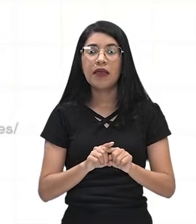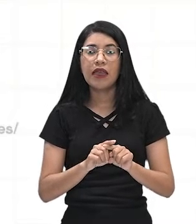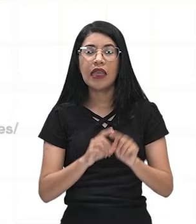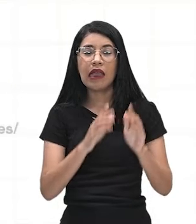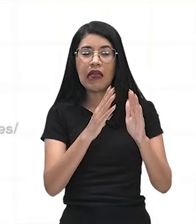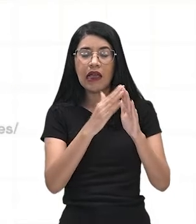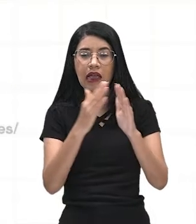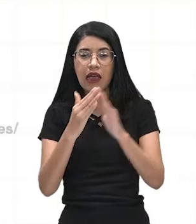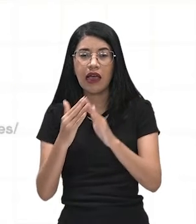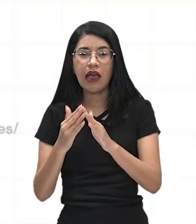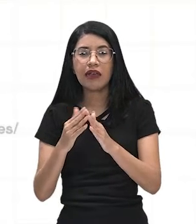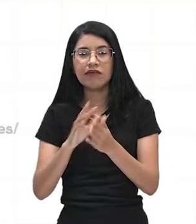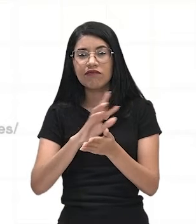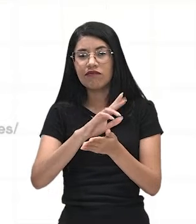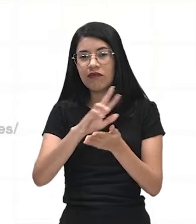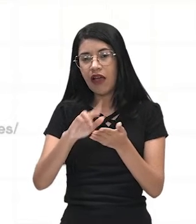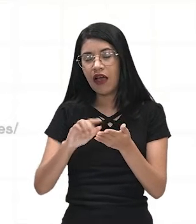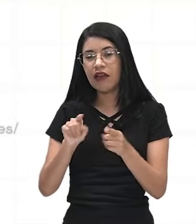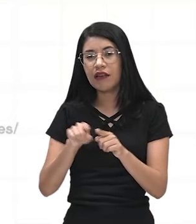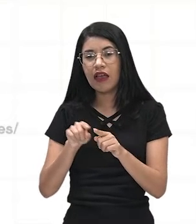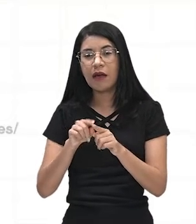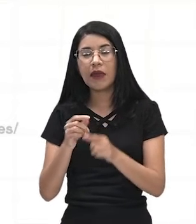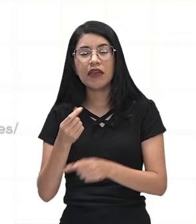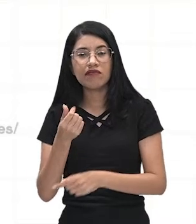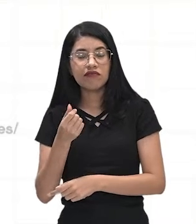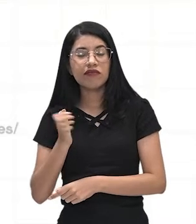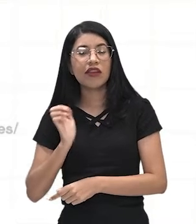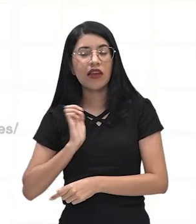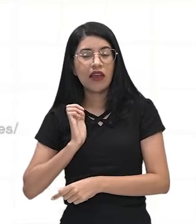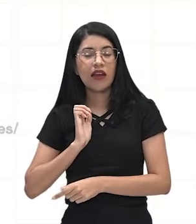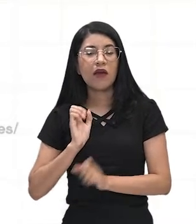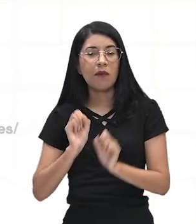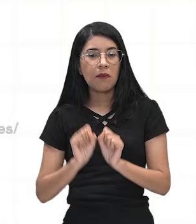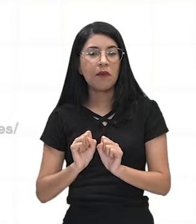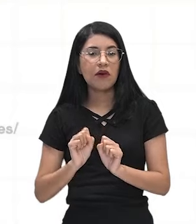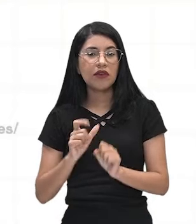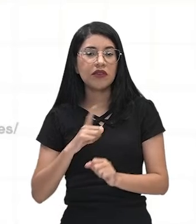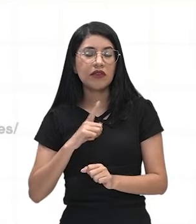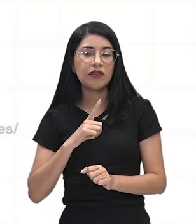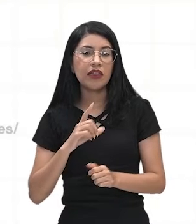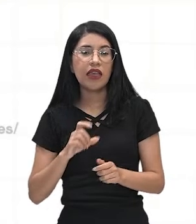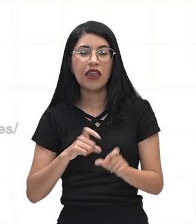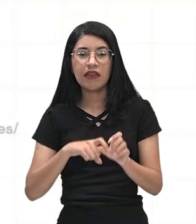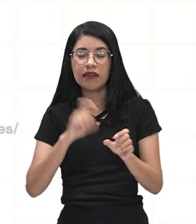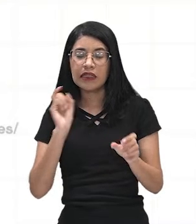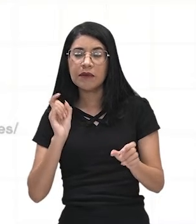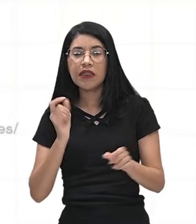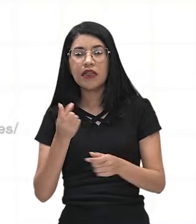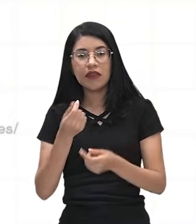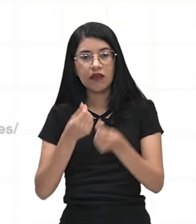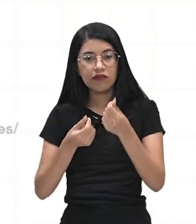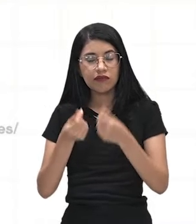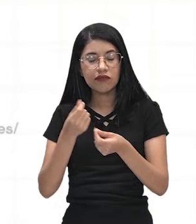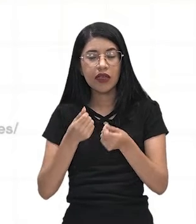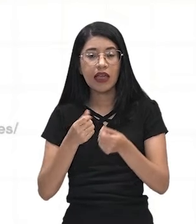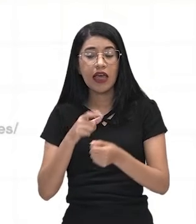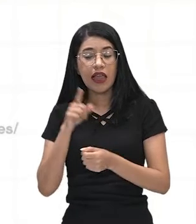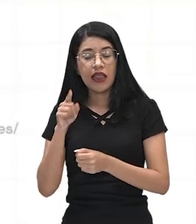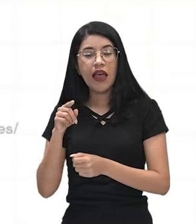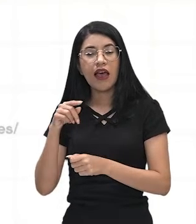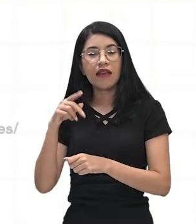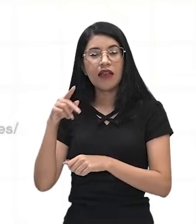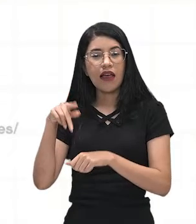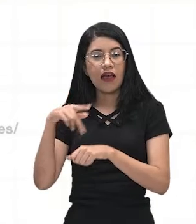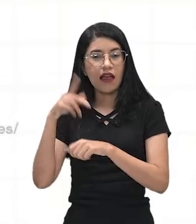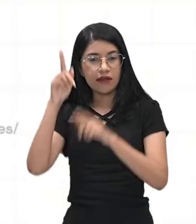e herdar bens, o que lhes conferia um certo grau também de independência financeira. Algo que lá na Grécia elas